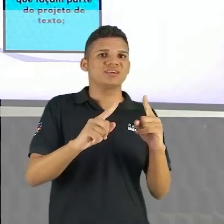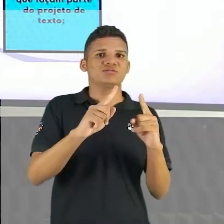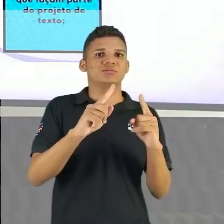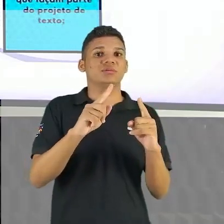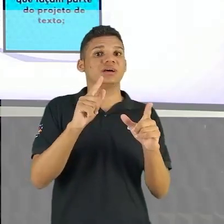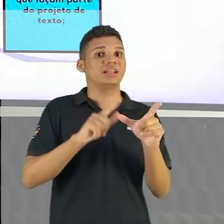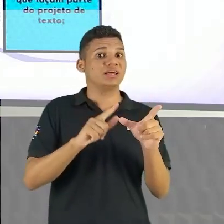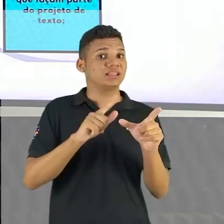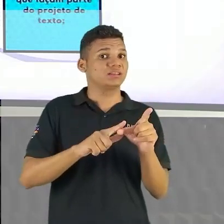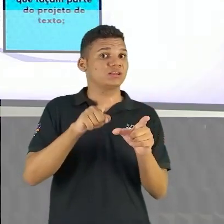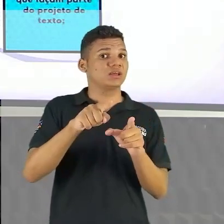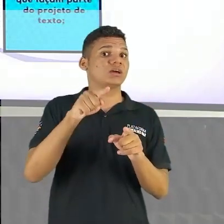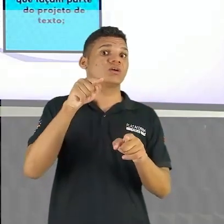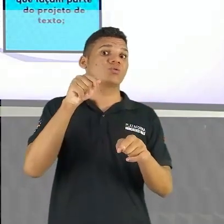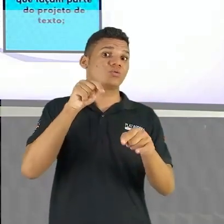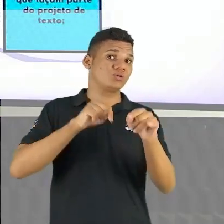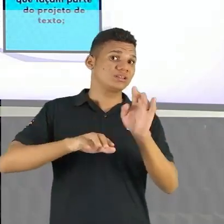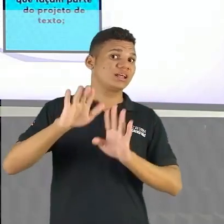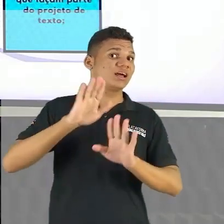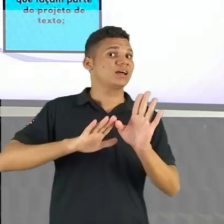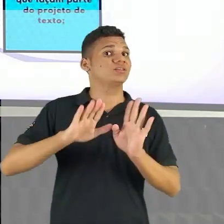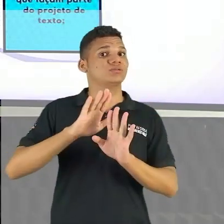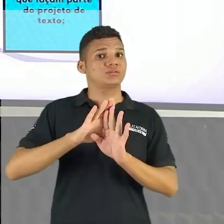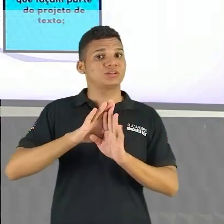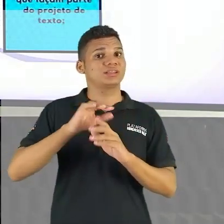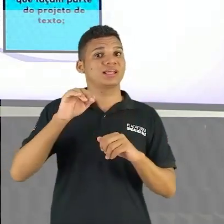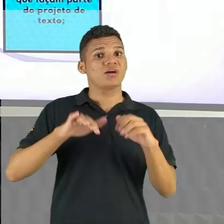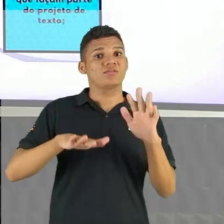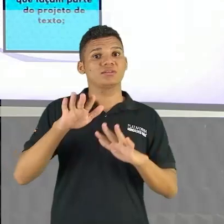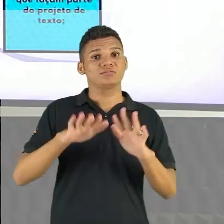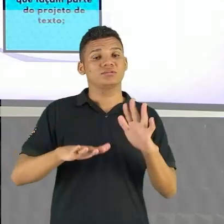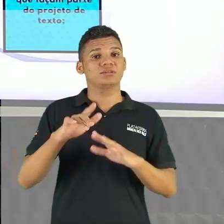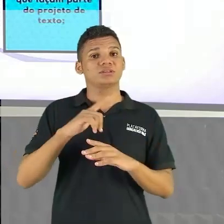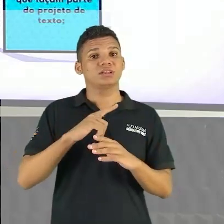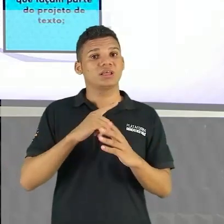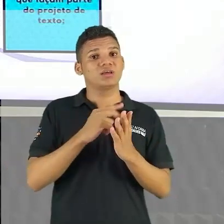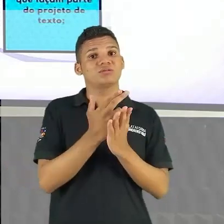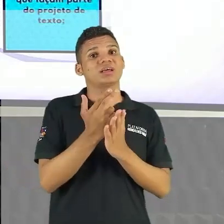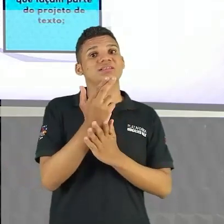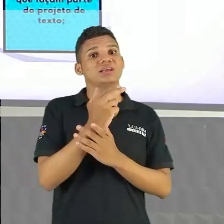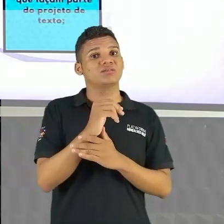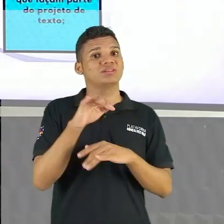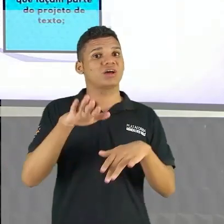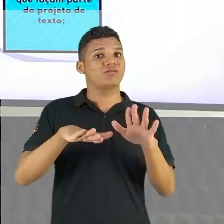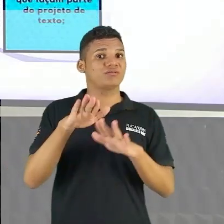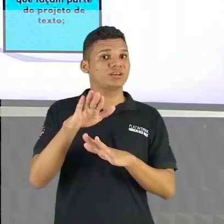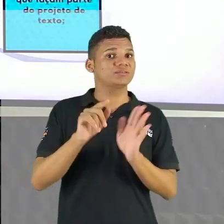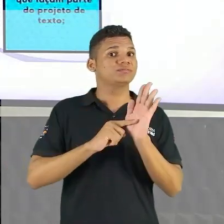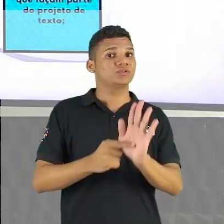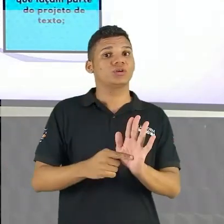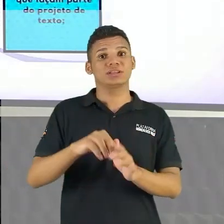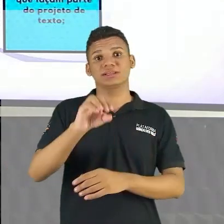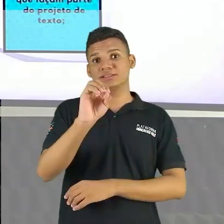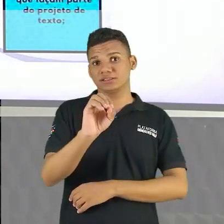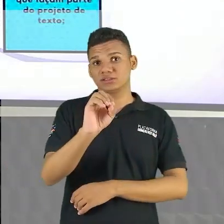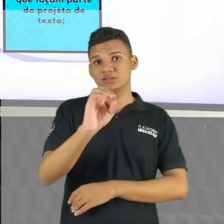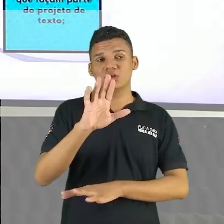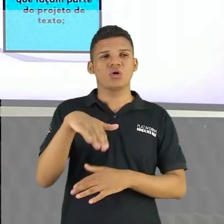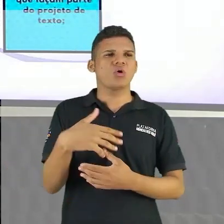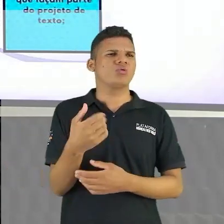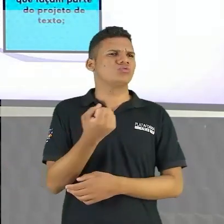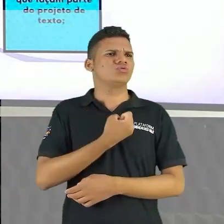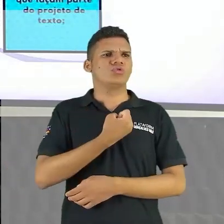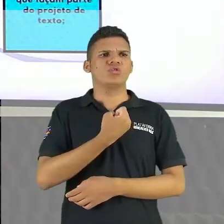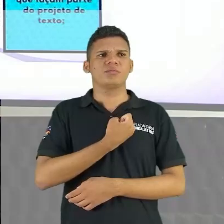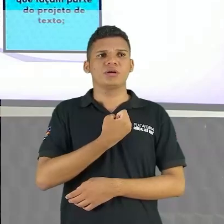letra Cuidado isso pode configurar ali algum desenho e isso pode levar a nota zero Além disso números